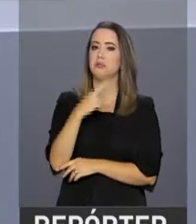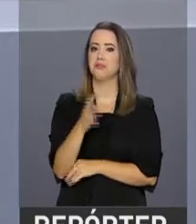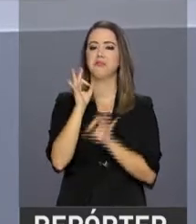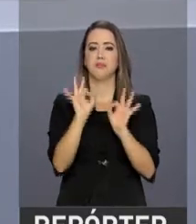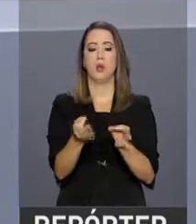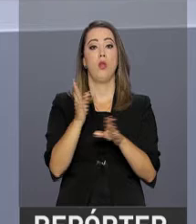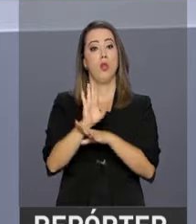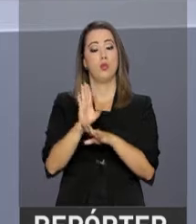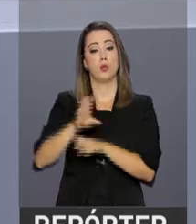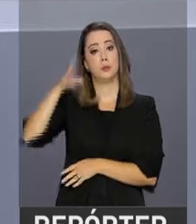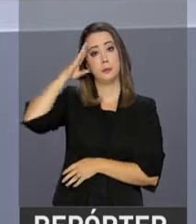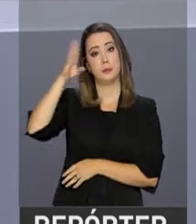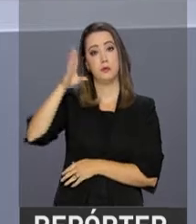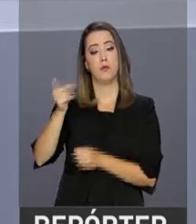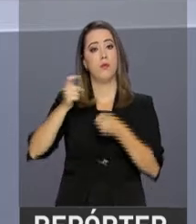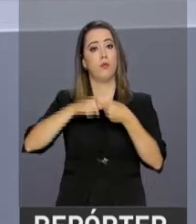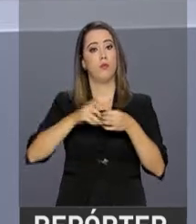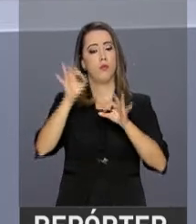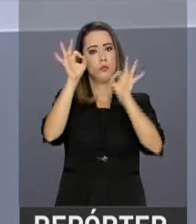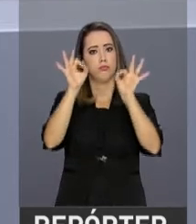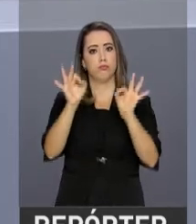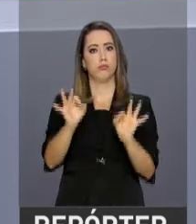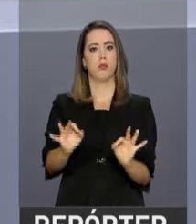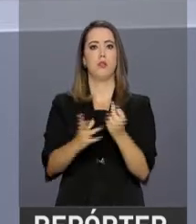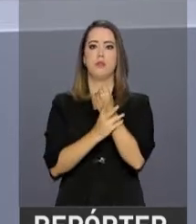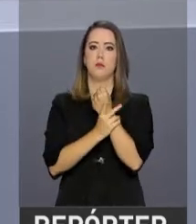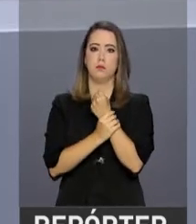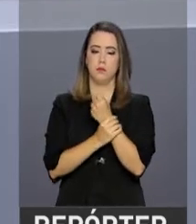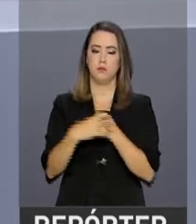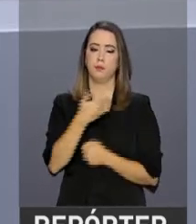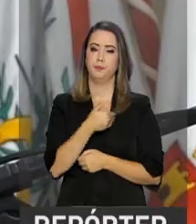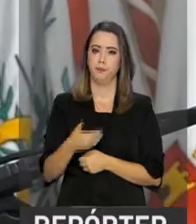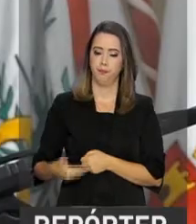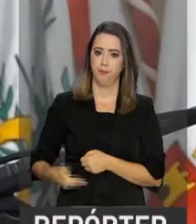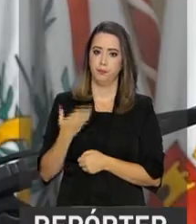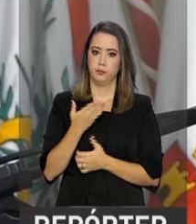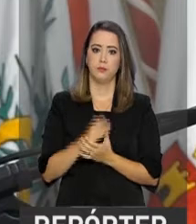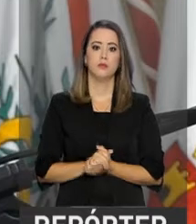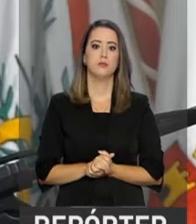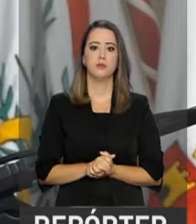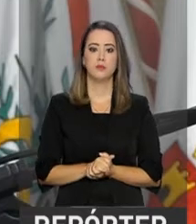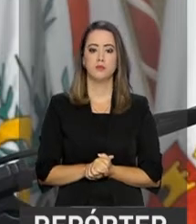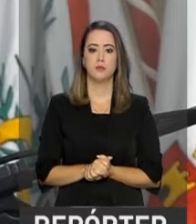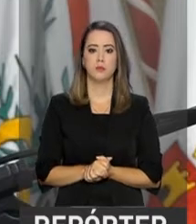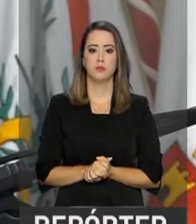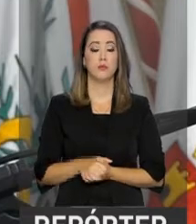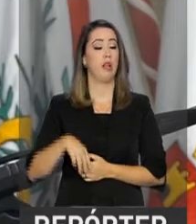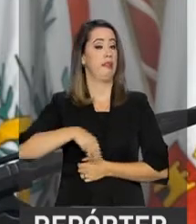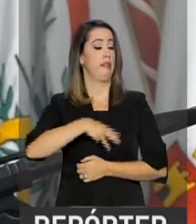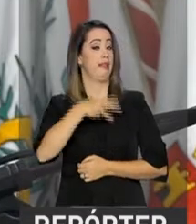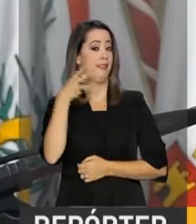das forças armadas restaurar a ordem ea segurança pública no estado pela terceira